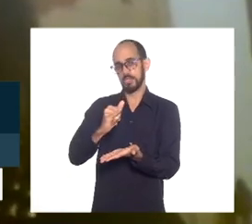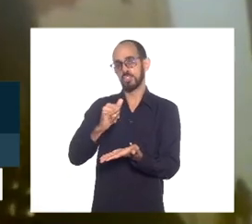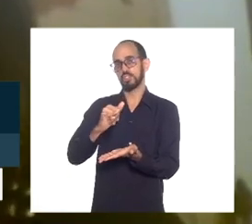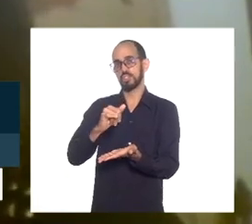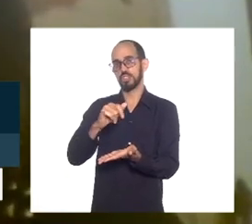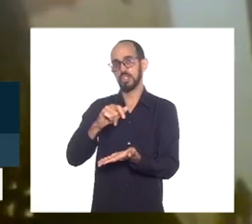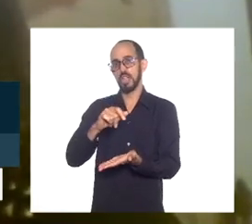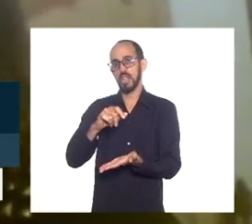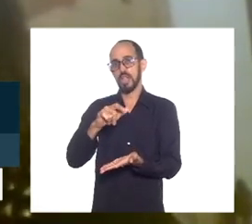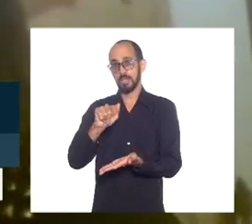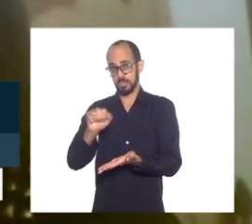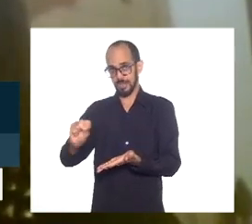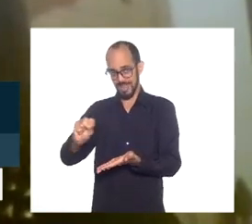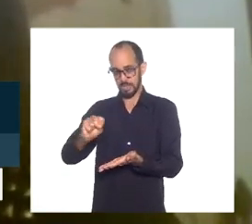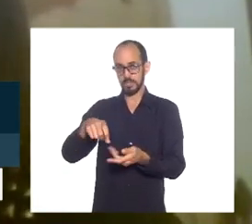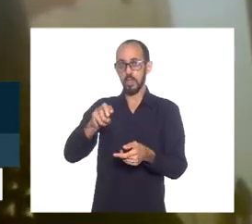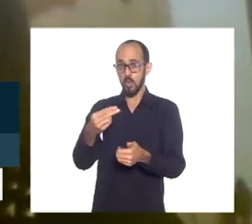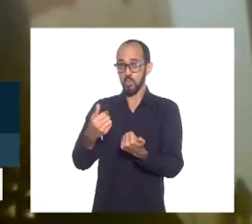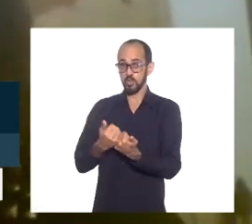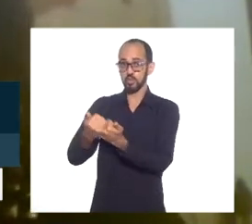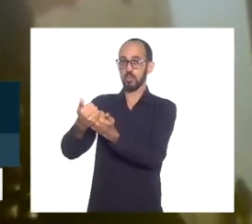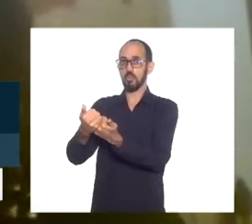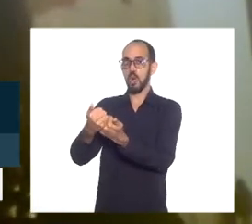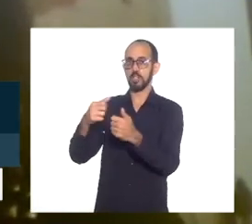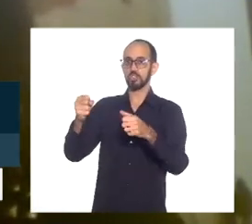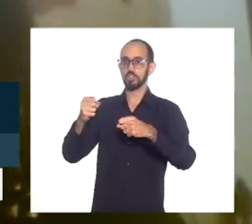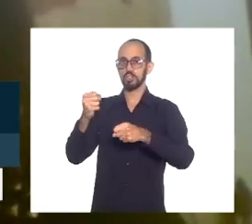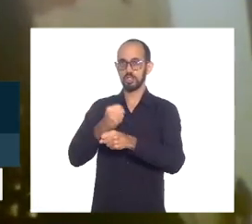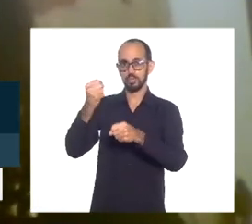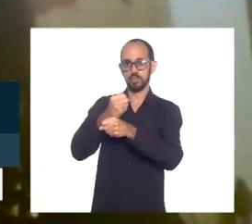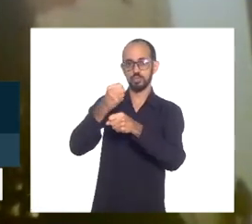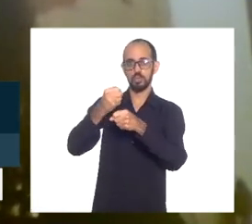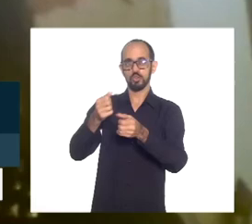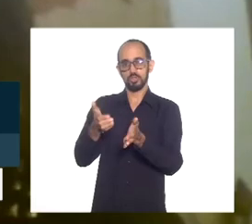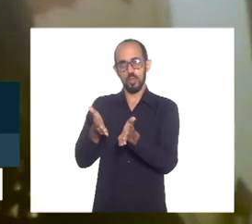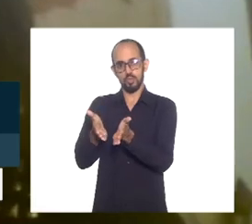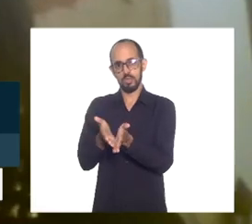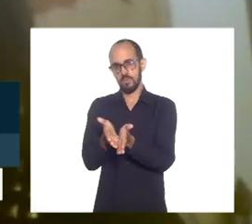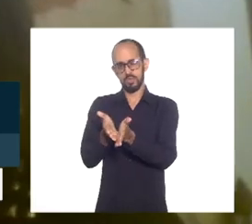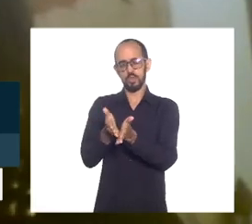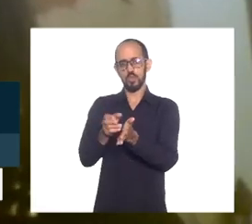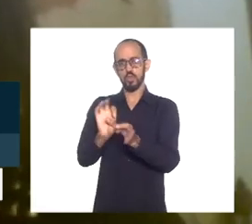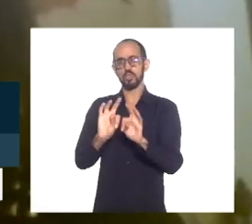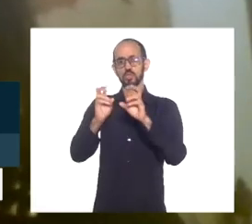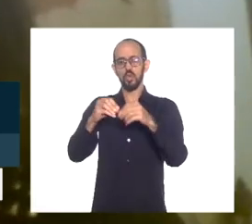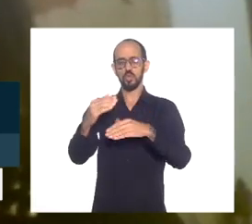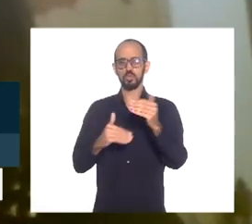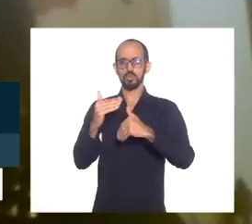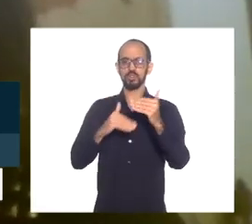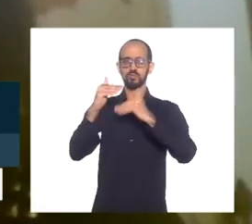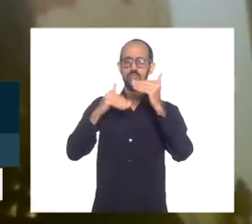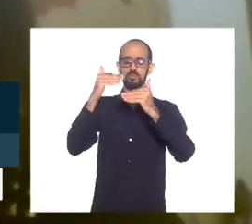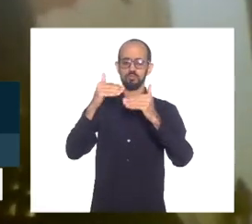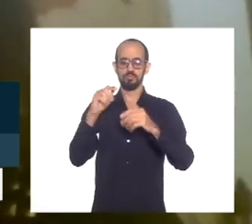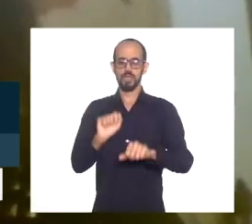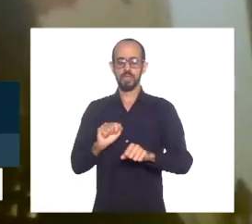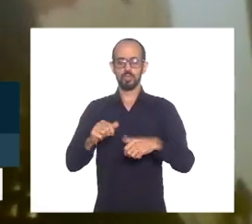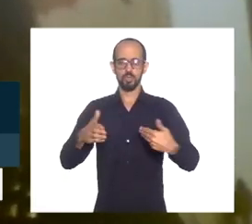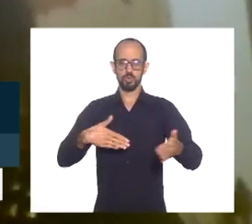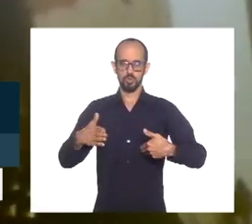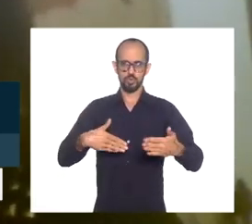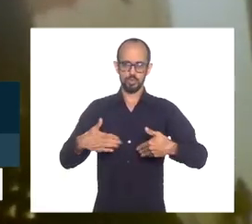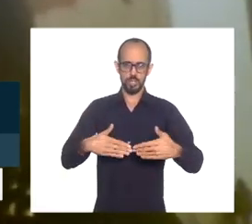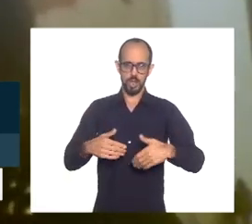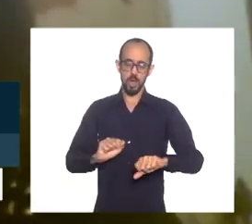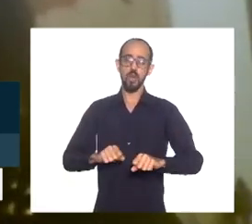seja de suporte à indústria naval, e enfim, todo o desenvolvimento industrial que o